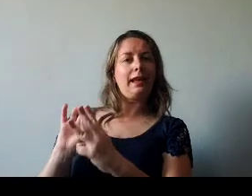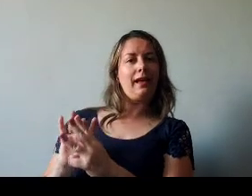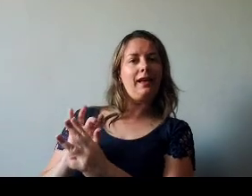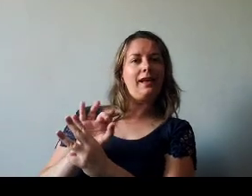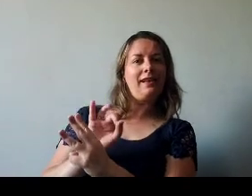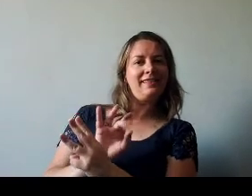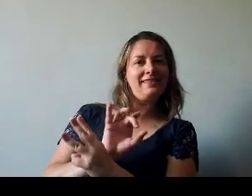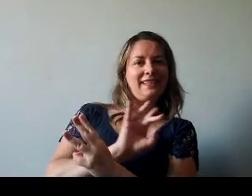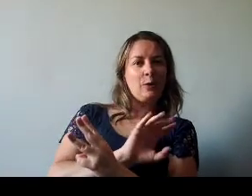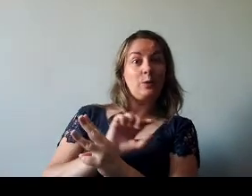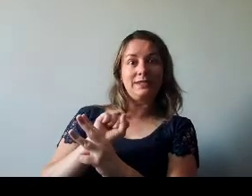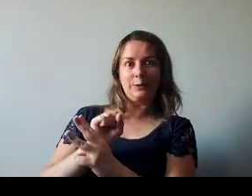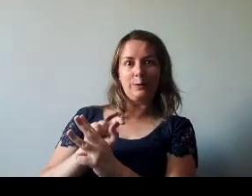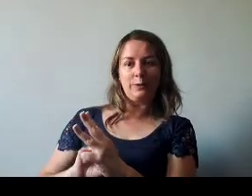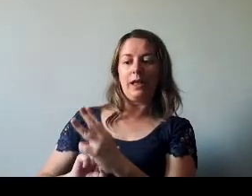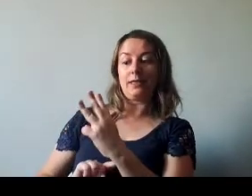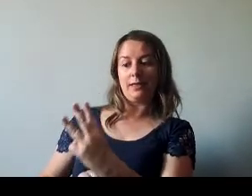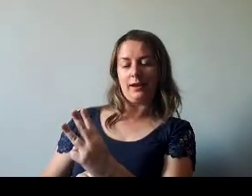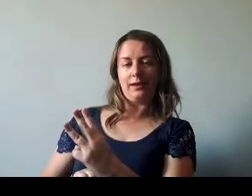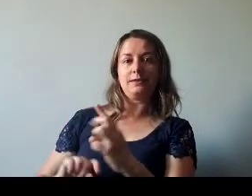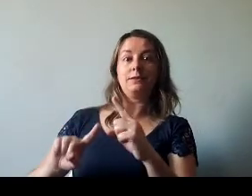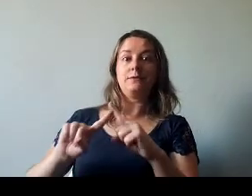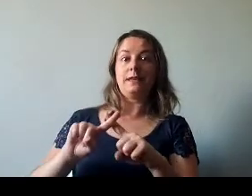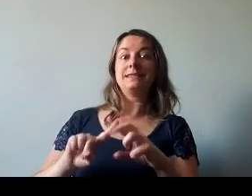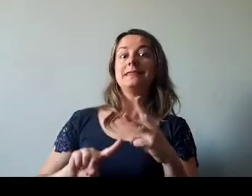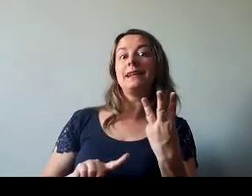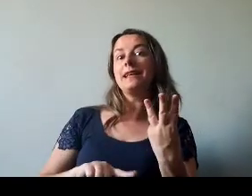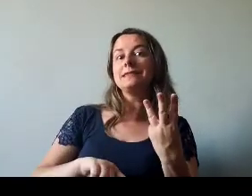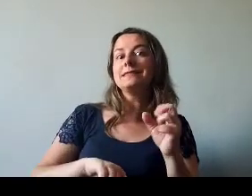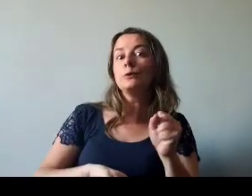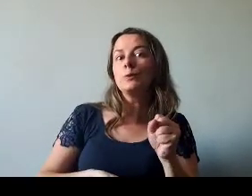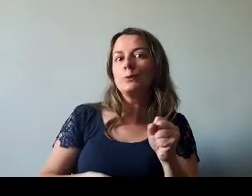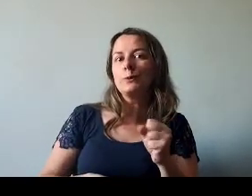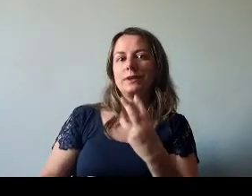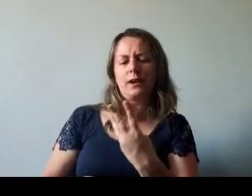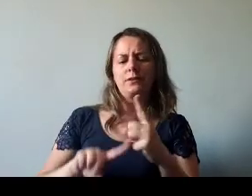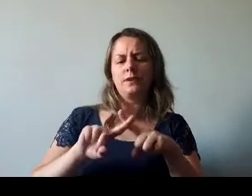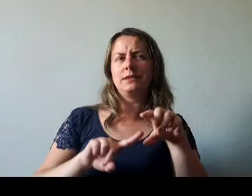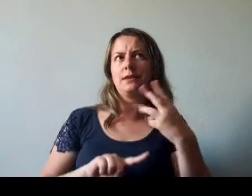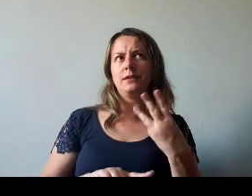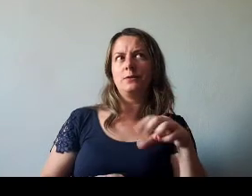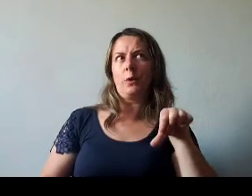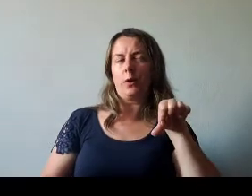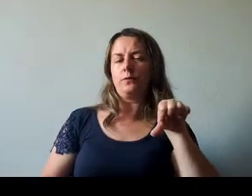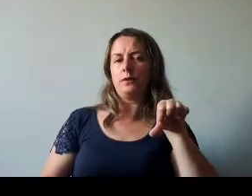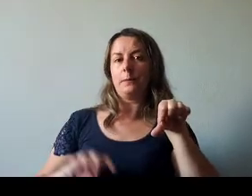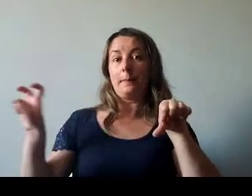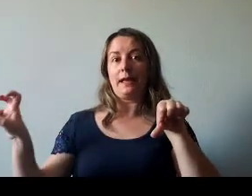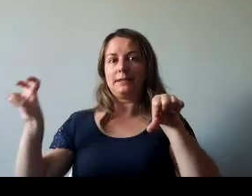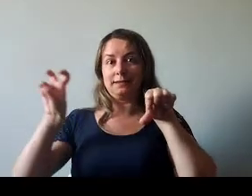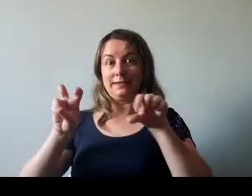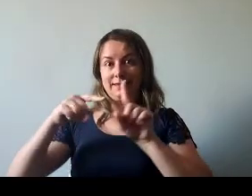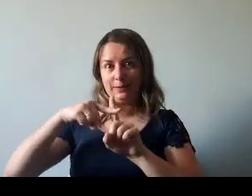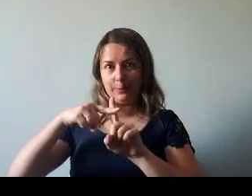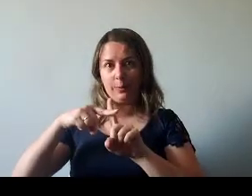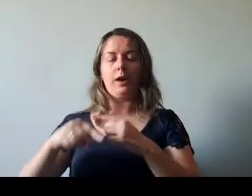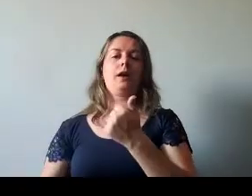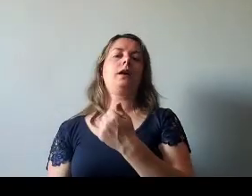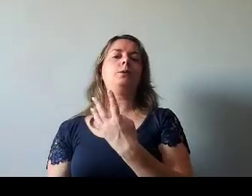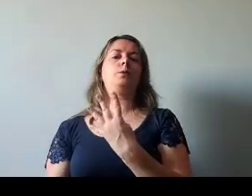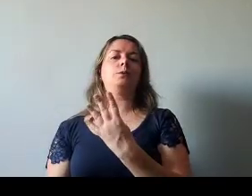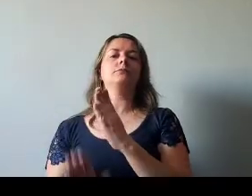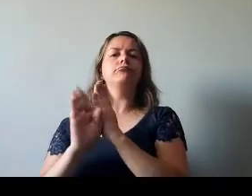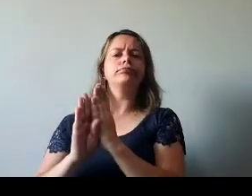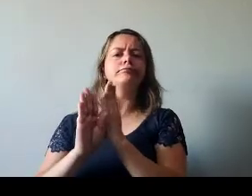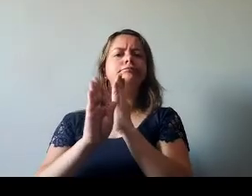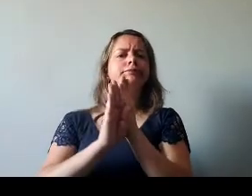aceleração, vezes 3 segundos que se passaram. 3 vezes 3, 9, mais 5, 14. Então, consigo descobrir a velocidade lá